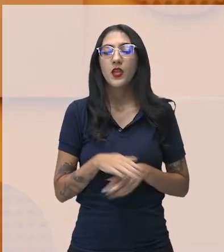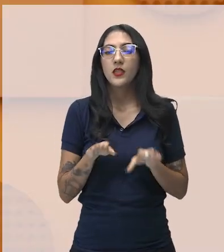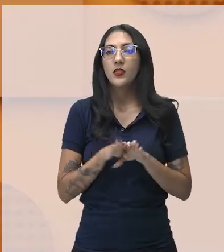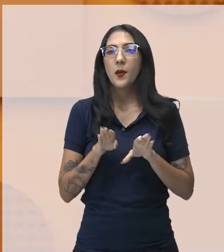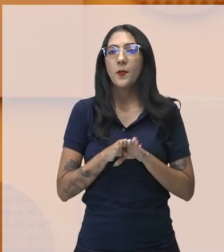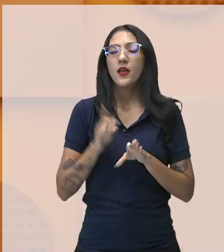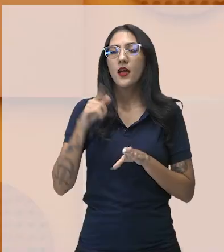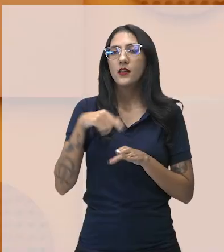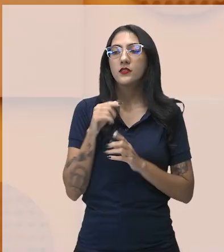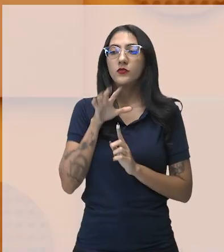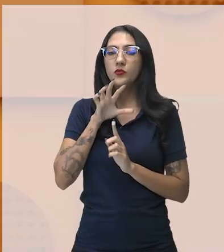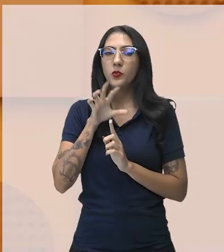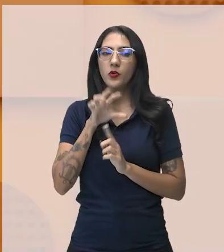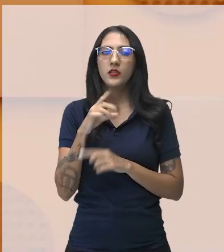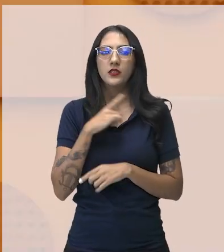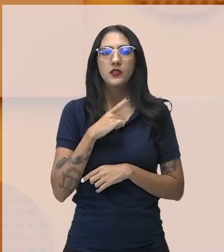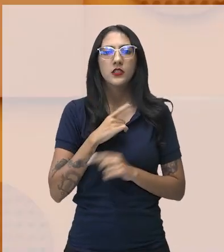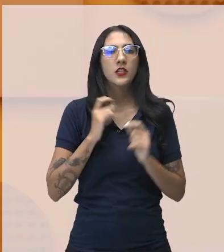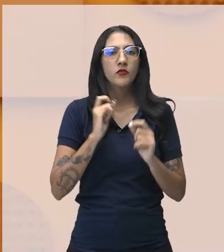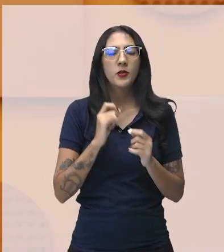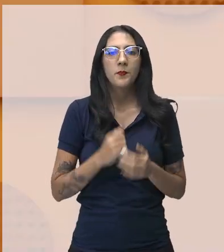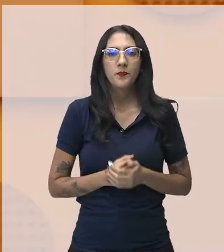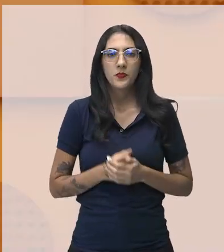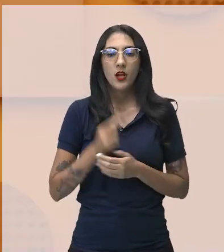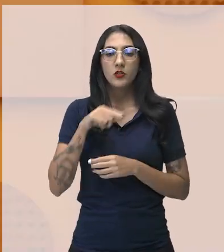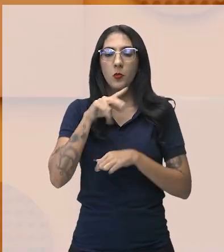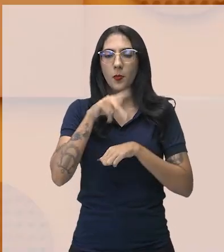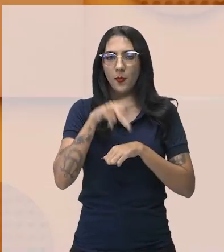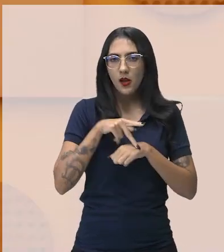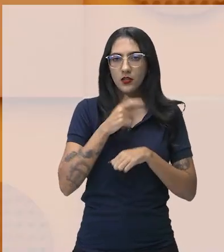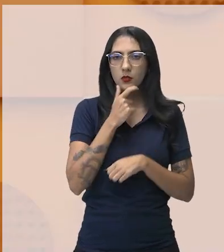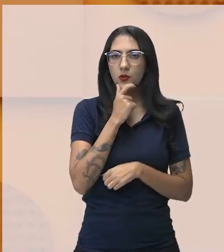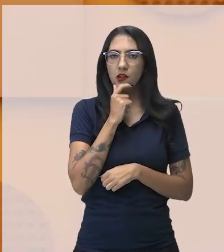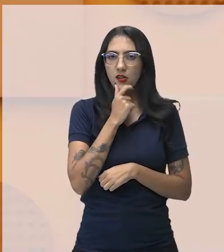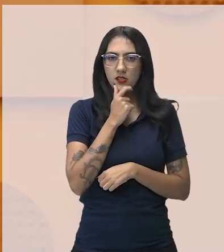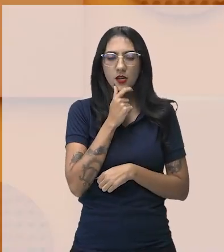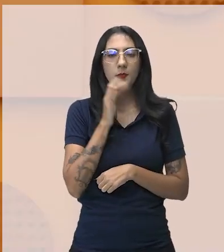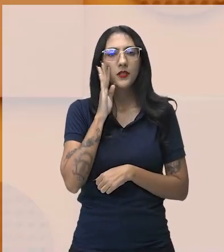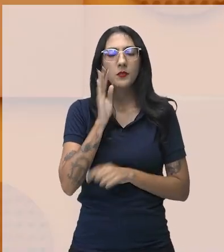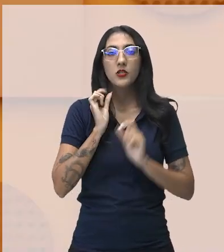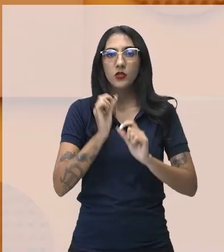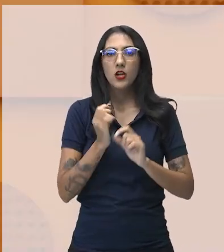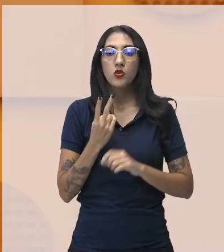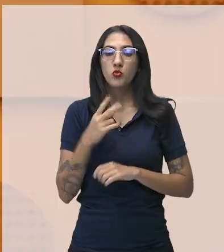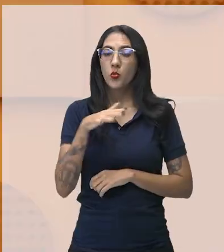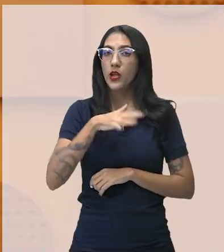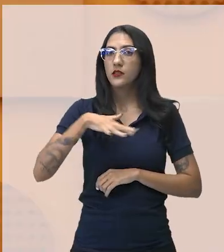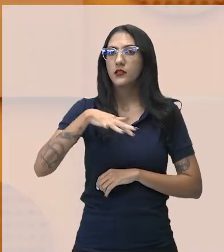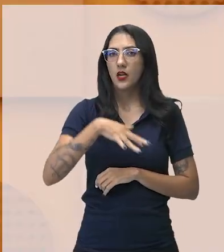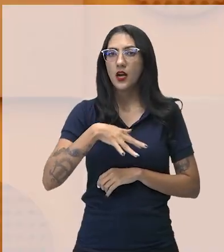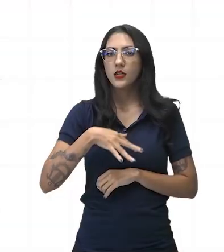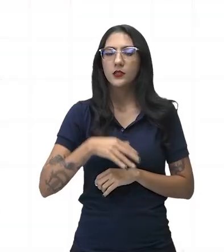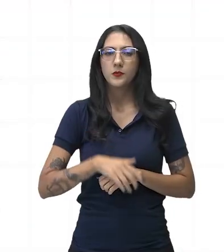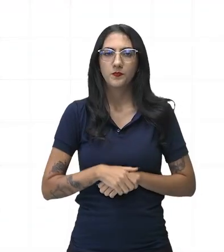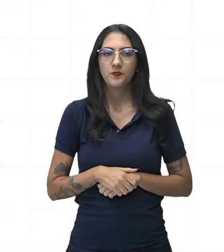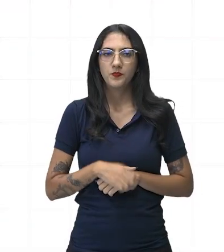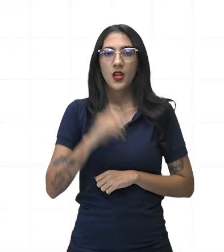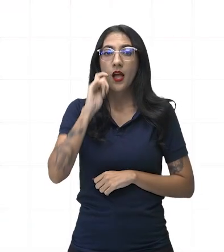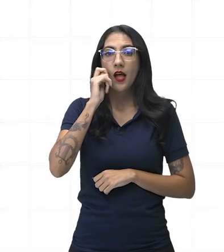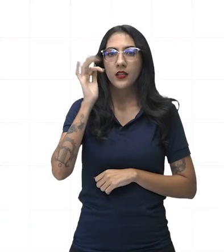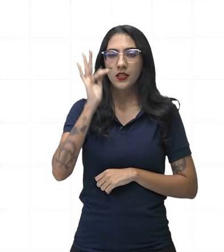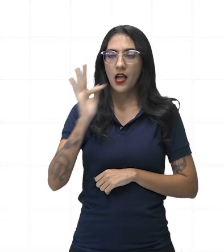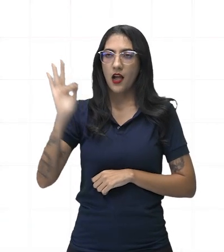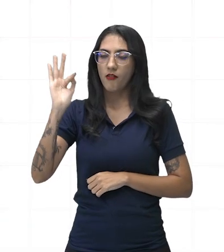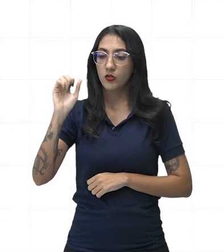influência que acabou ocorrendo em relação à Inglaterra, principalmente em duas áreas, na África do Sul, né, e